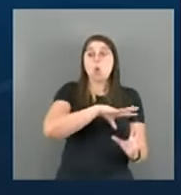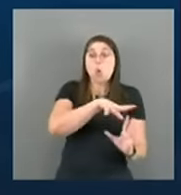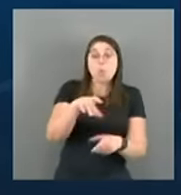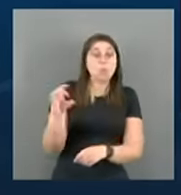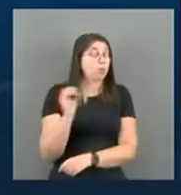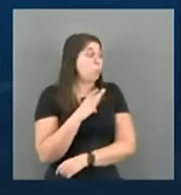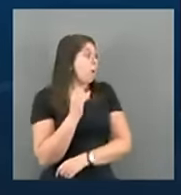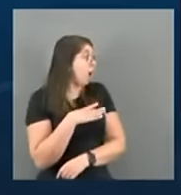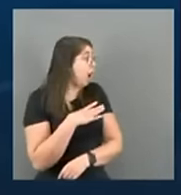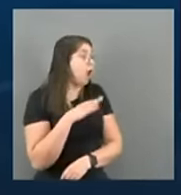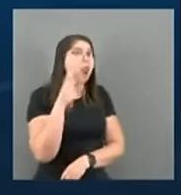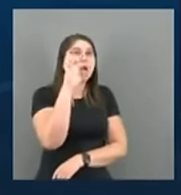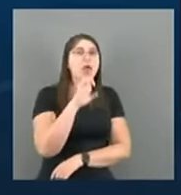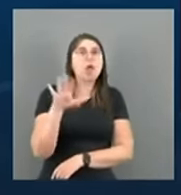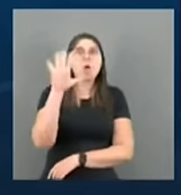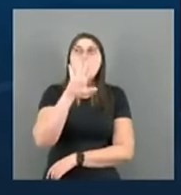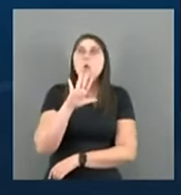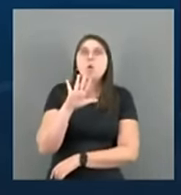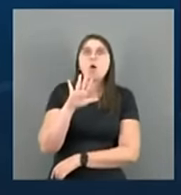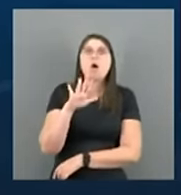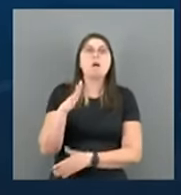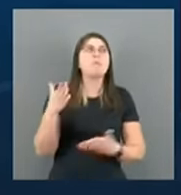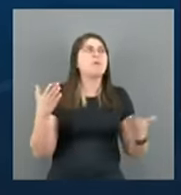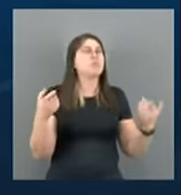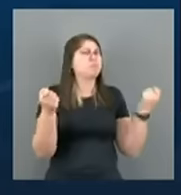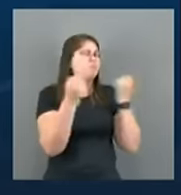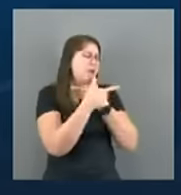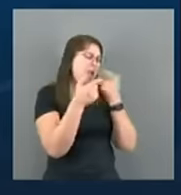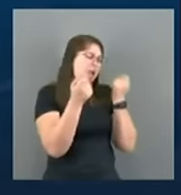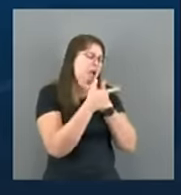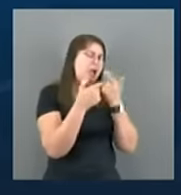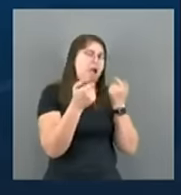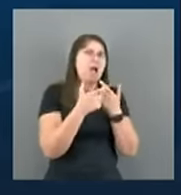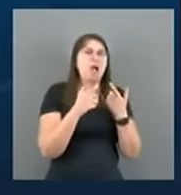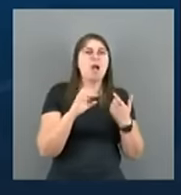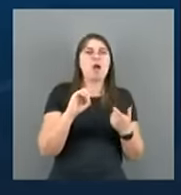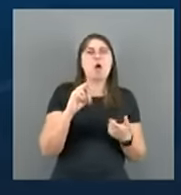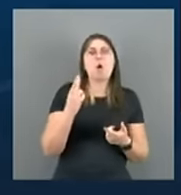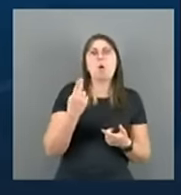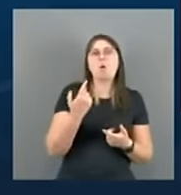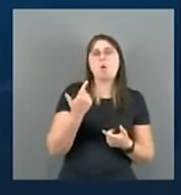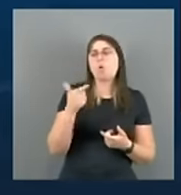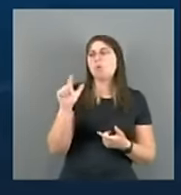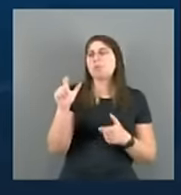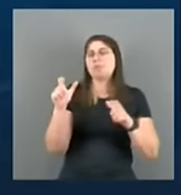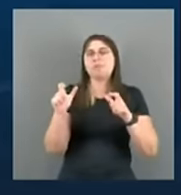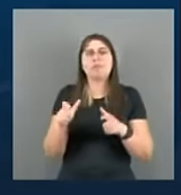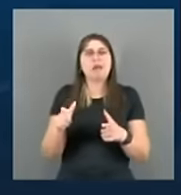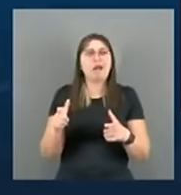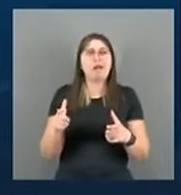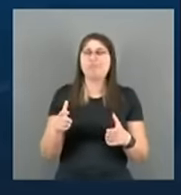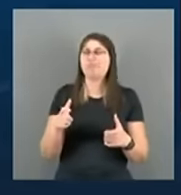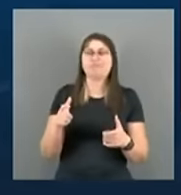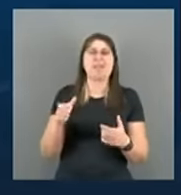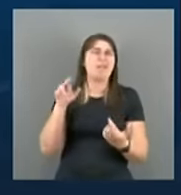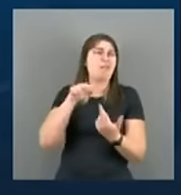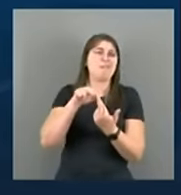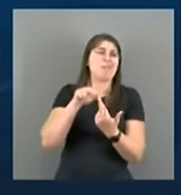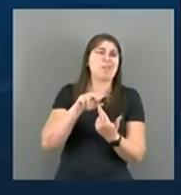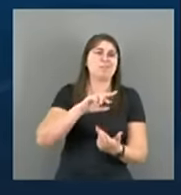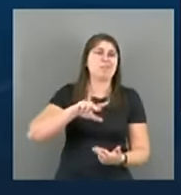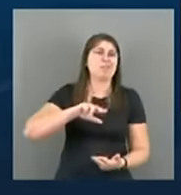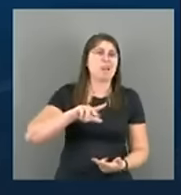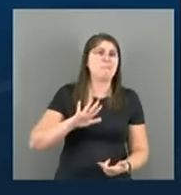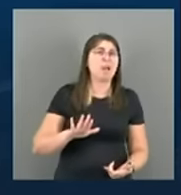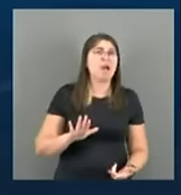vai para a Europa, as pessoas tiram sarro, ou você vai para algum lugar, a gente não tem um reconhecimento mais, que a gente em 2002 foi a última